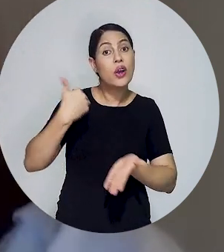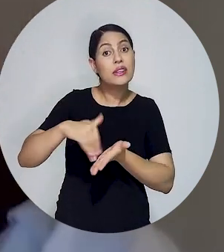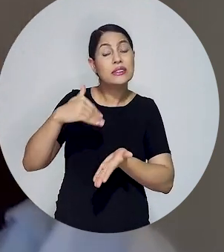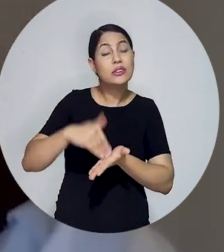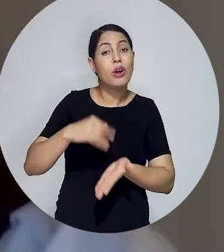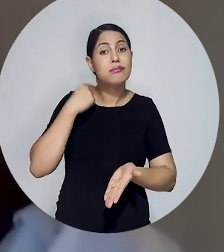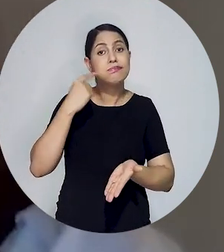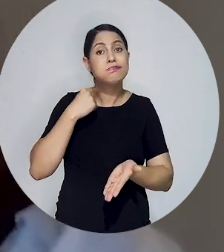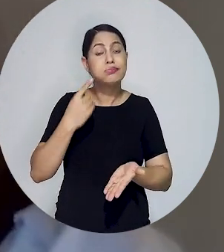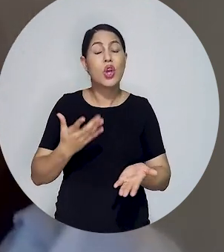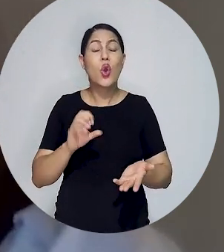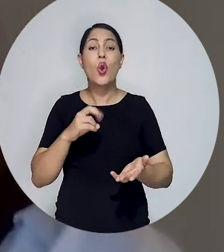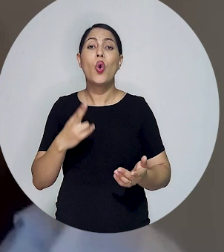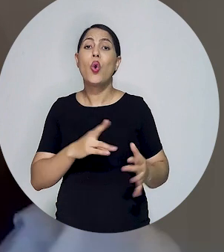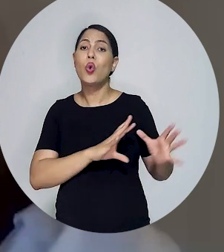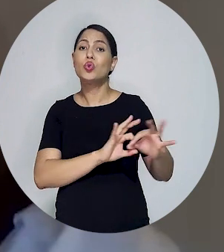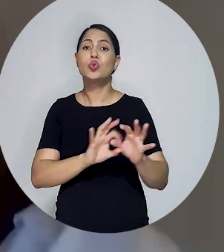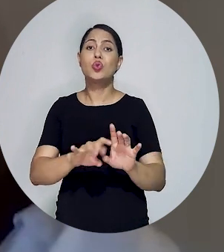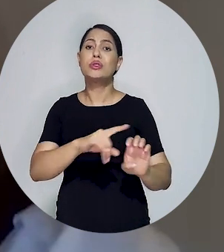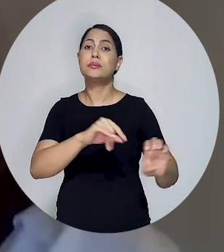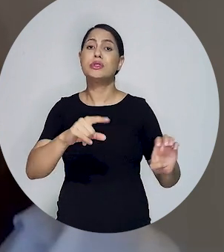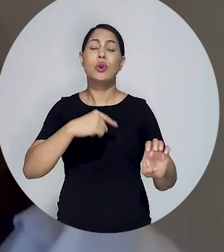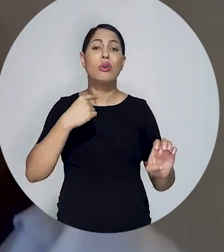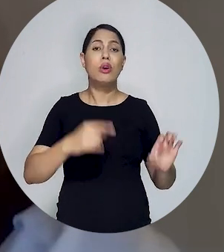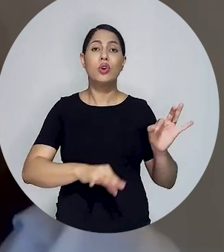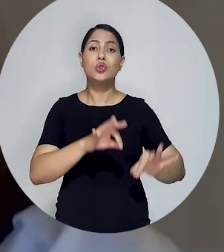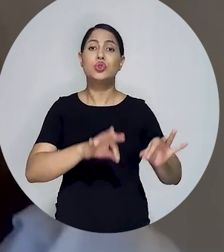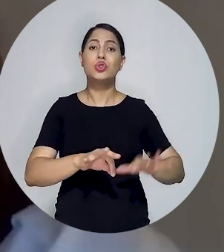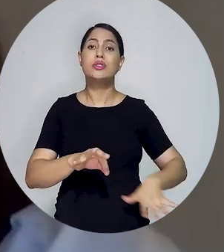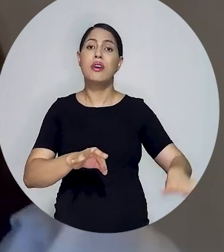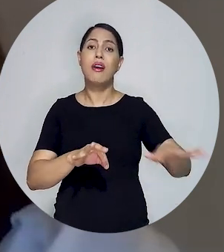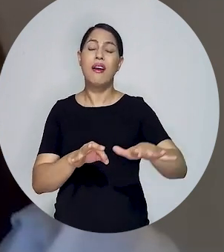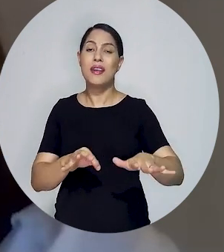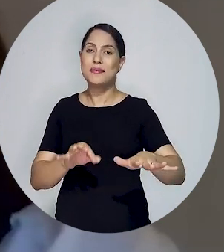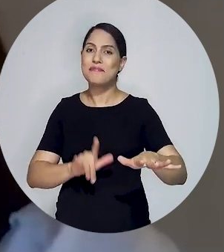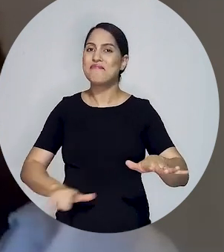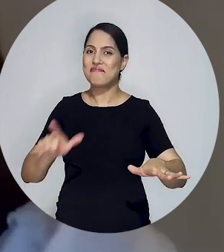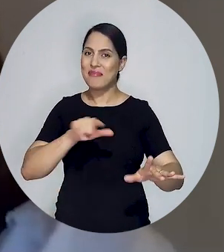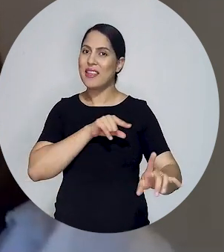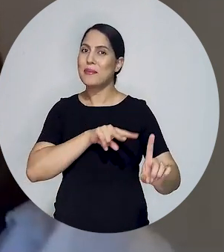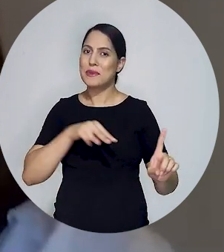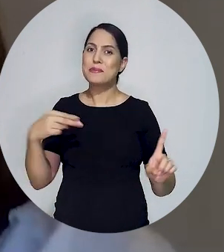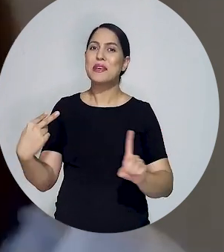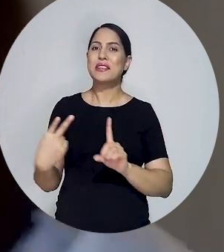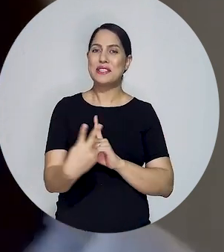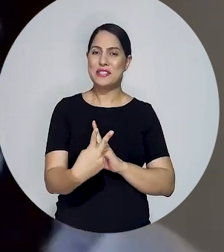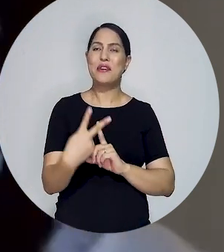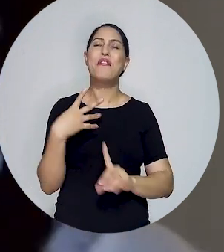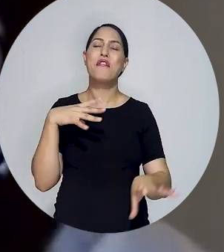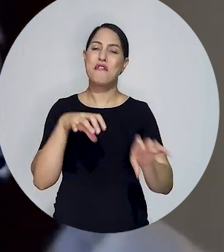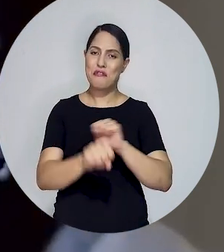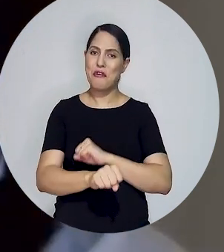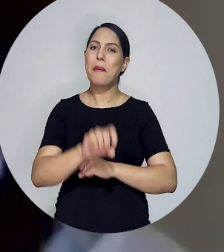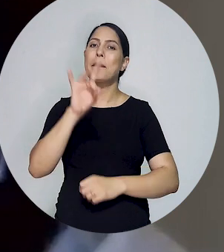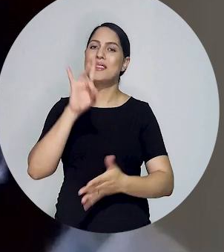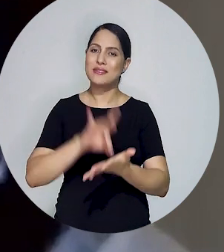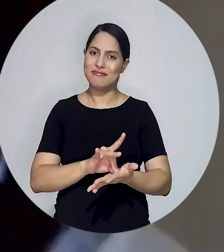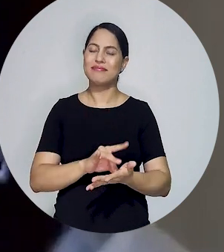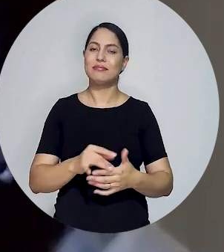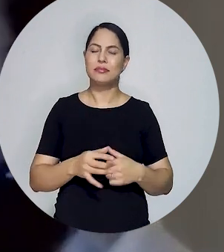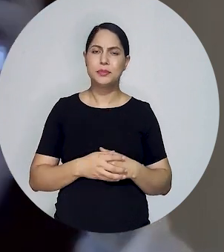escritório, né, é empreender na área jurídica. Isso faz com que o egresso sempre vá olhar pela boa formação que ele